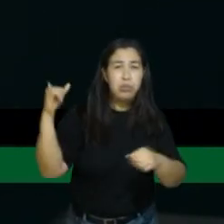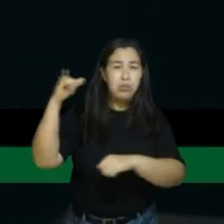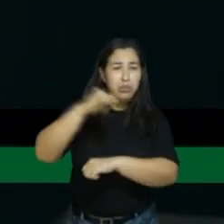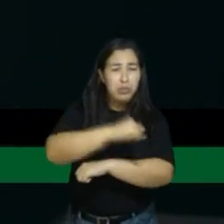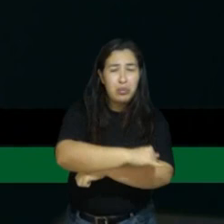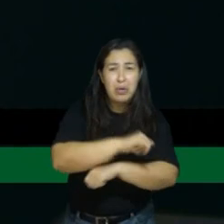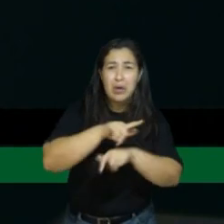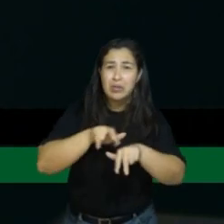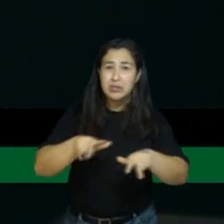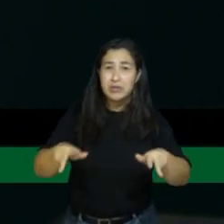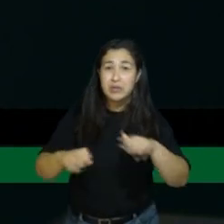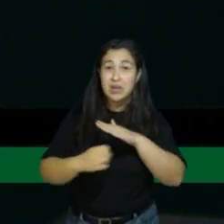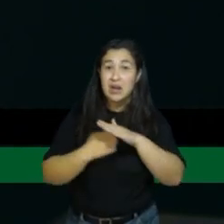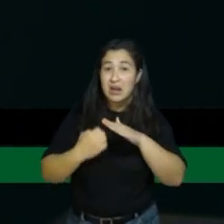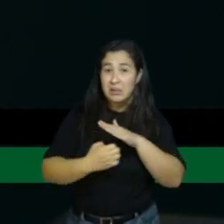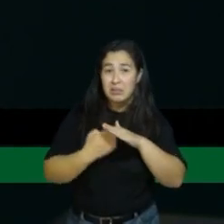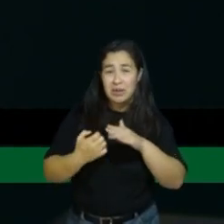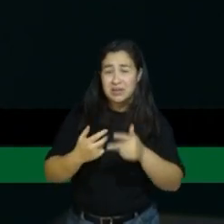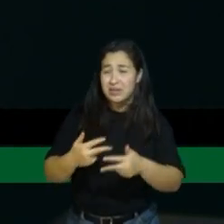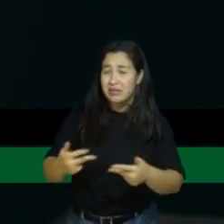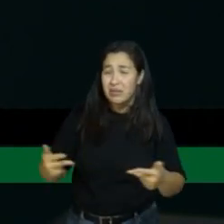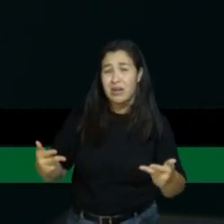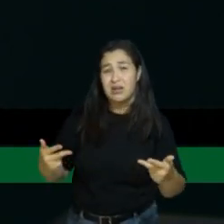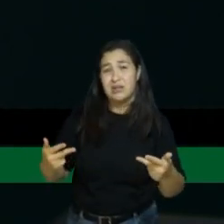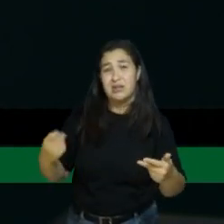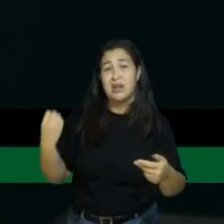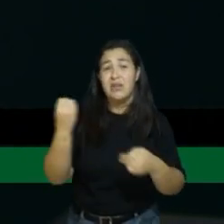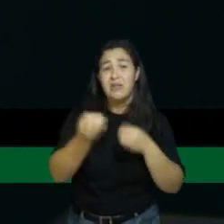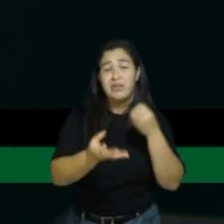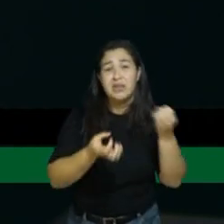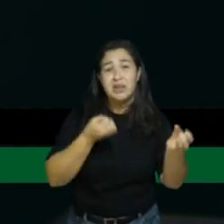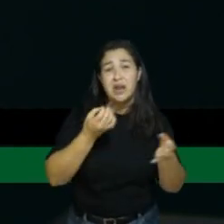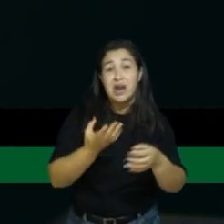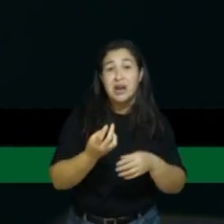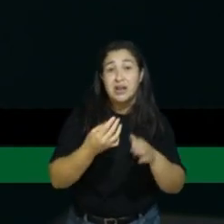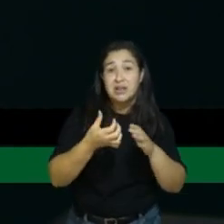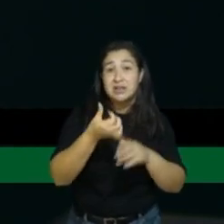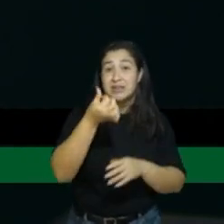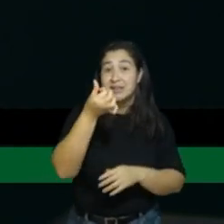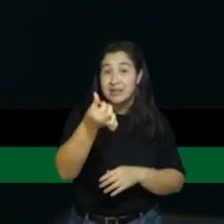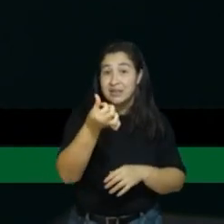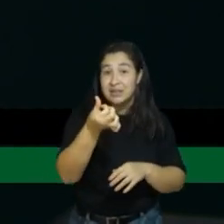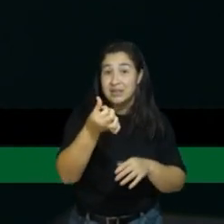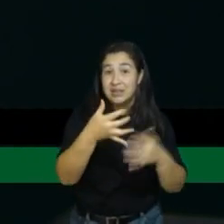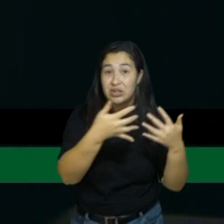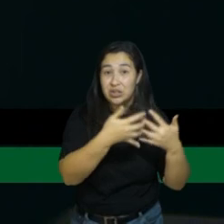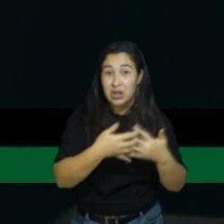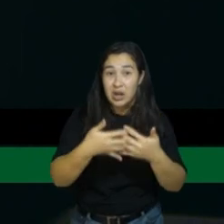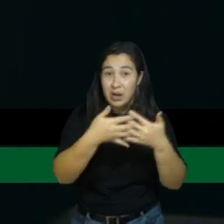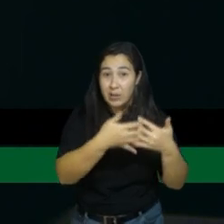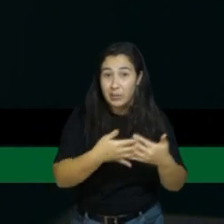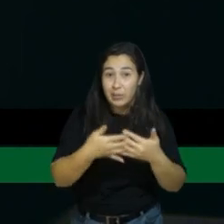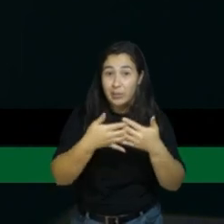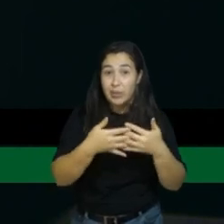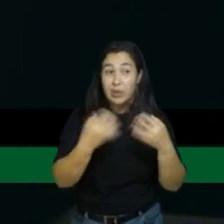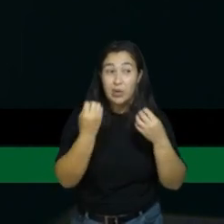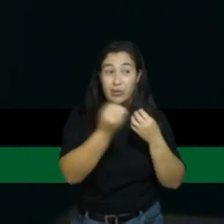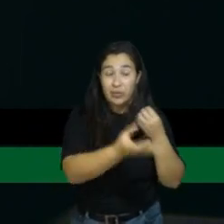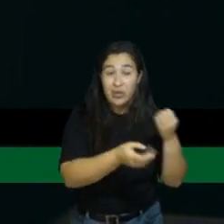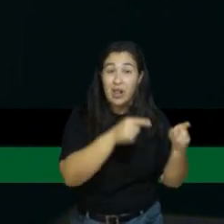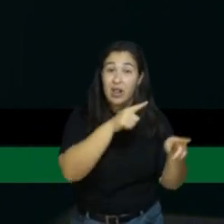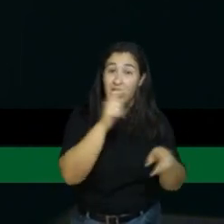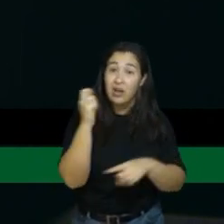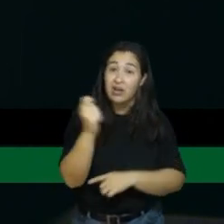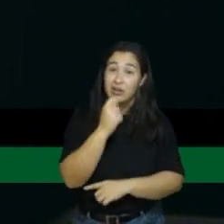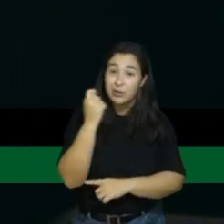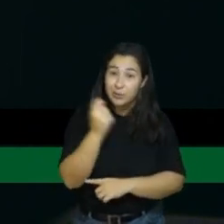A empresa Brad King também mandou aí 6 carretas lá para o Rio Grande do Sul, e assim como os